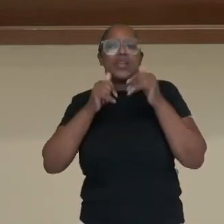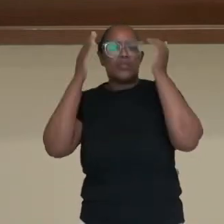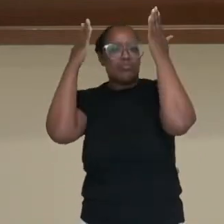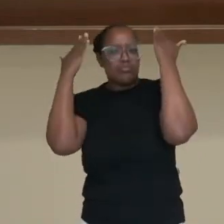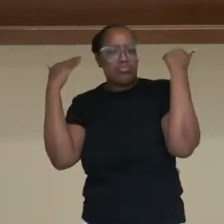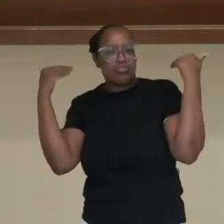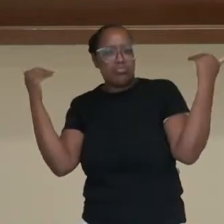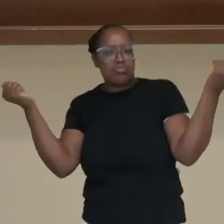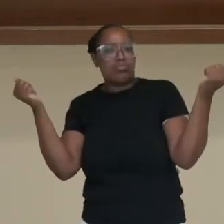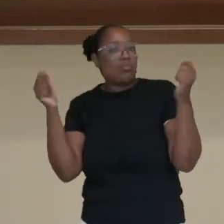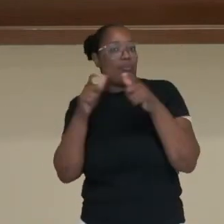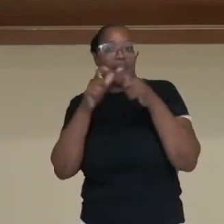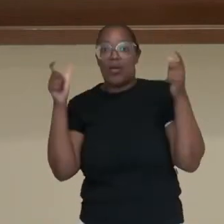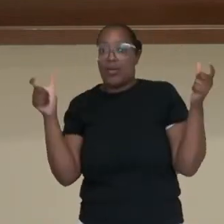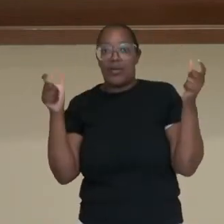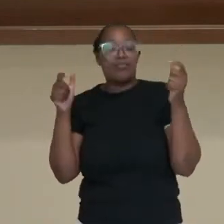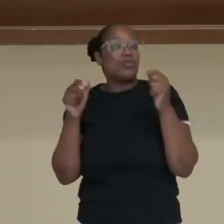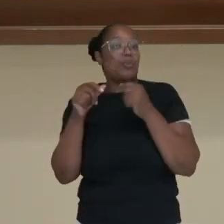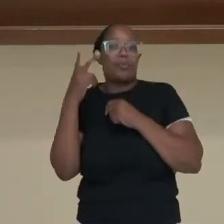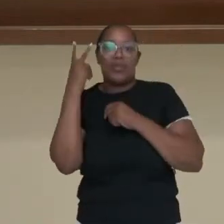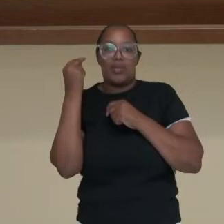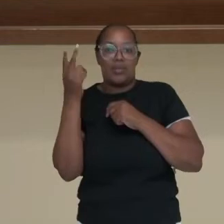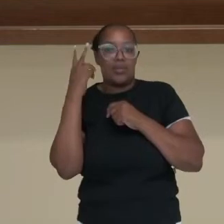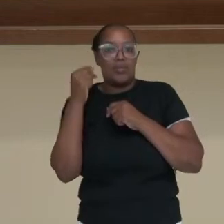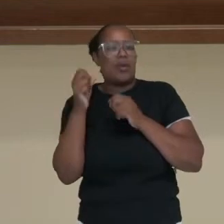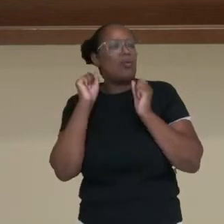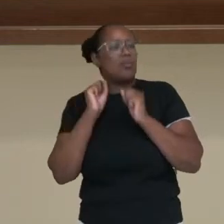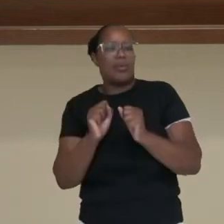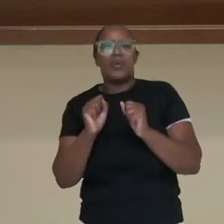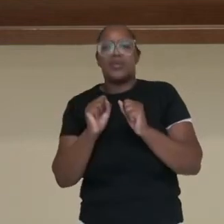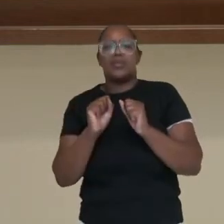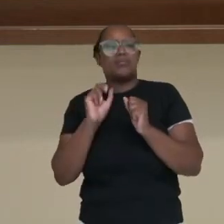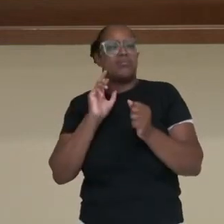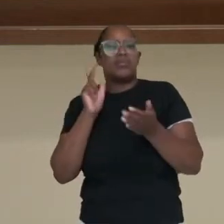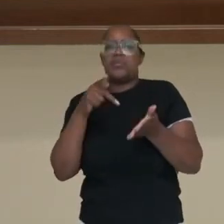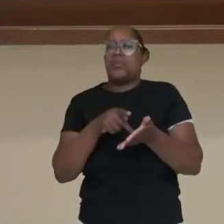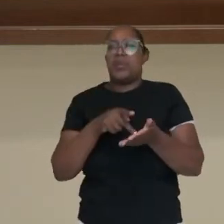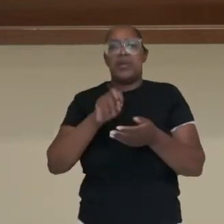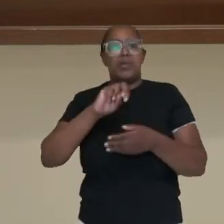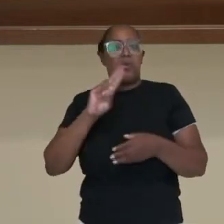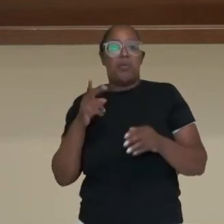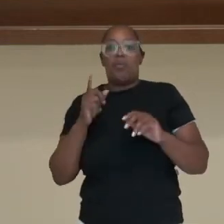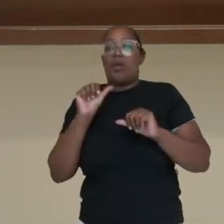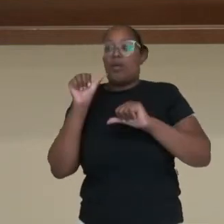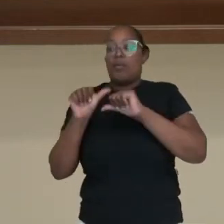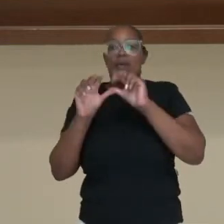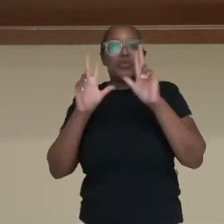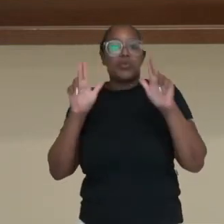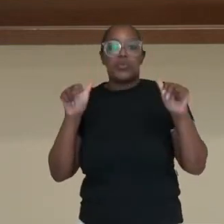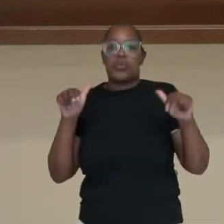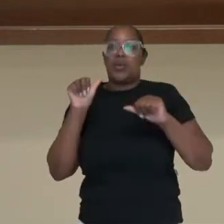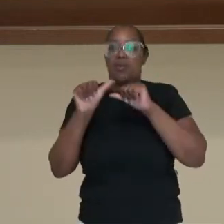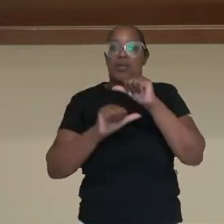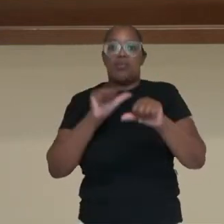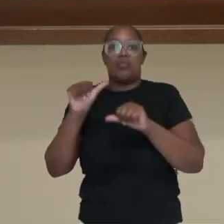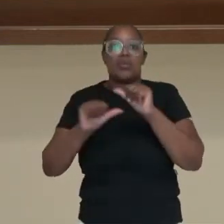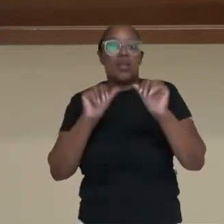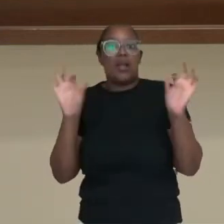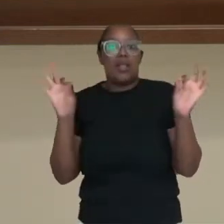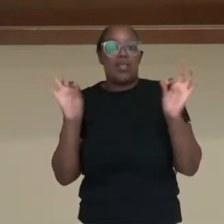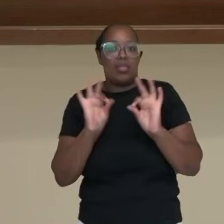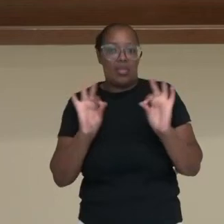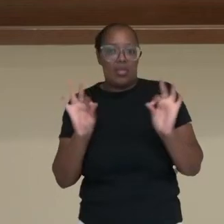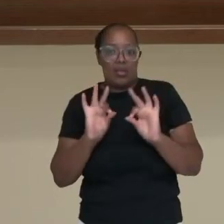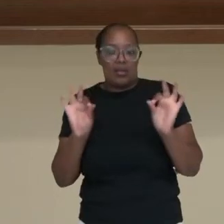é o acidente. Coisas que ele pode ser ou não ser, mas não vão mudar a essência dele, não vão deixar com que ele